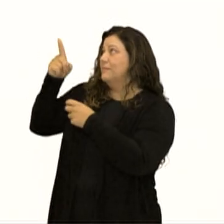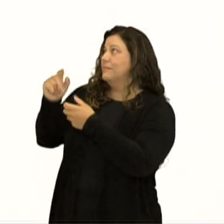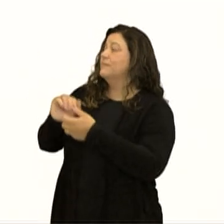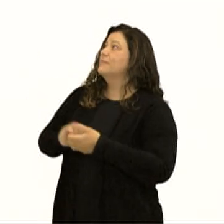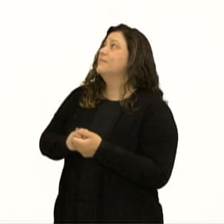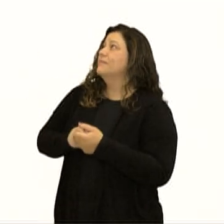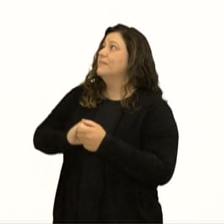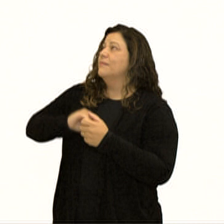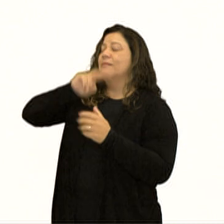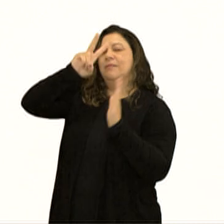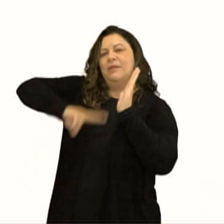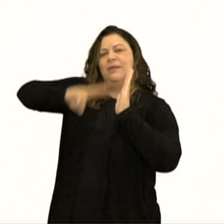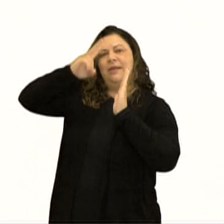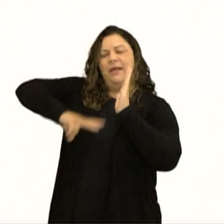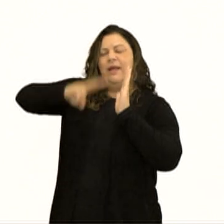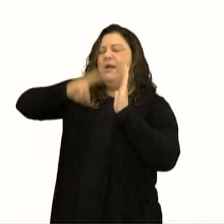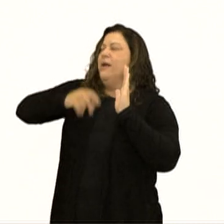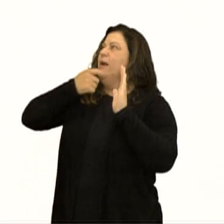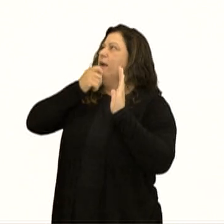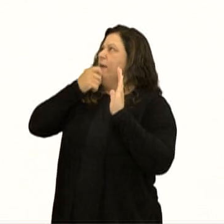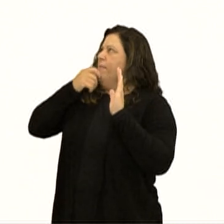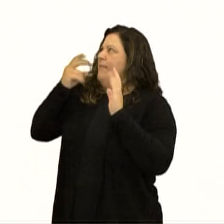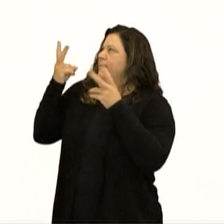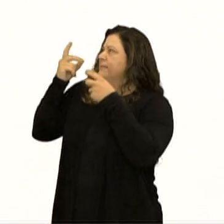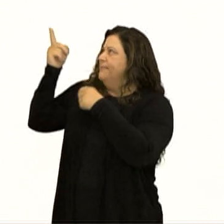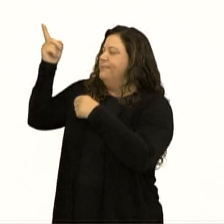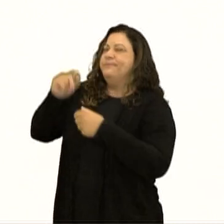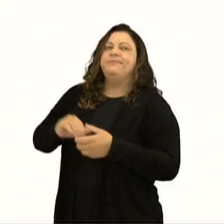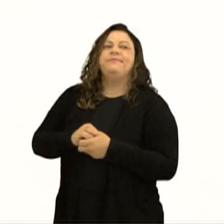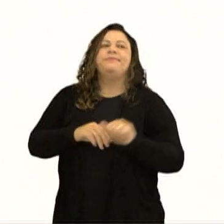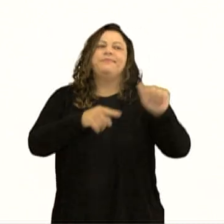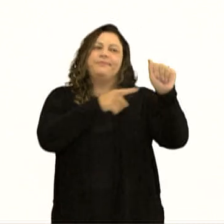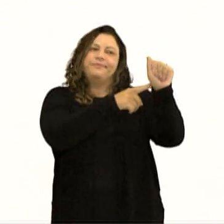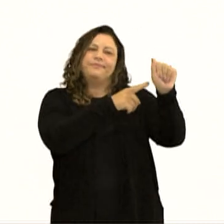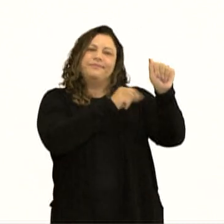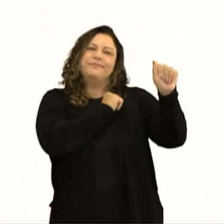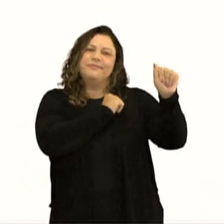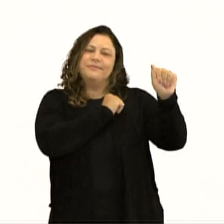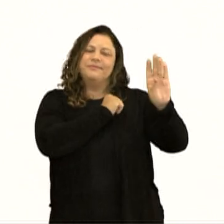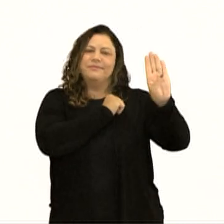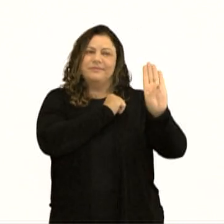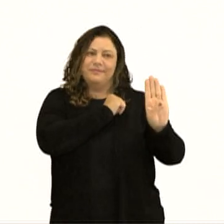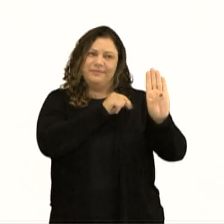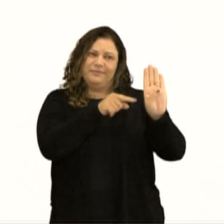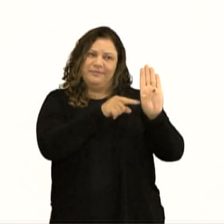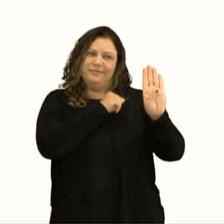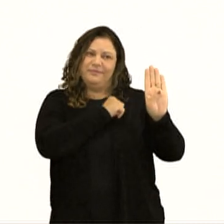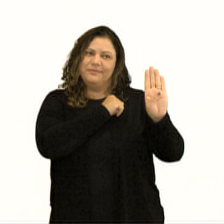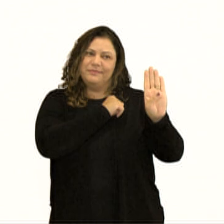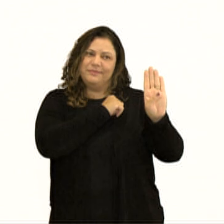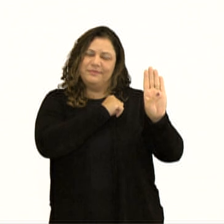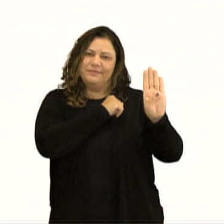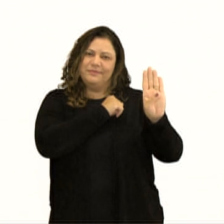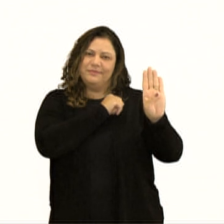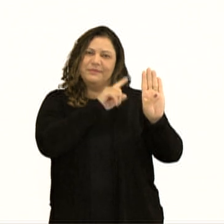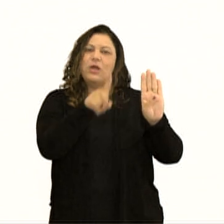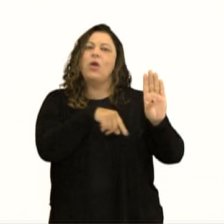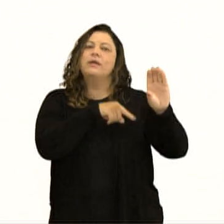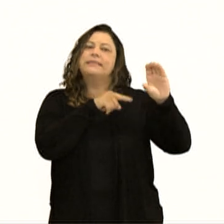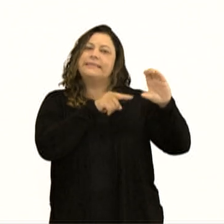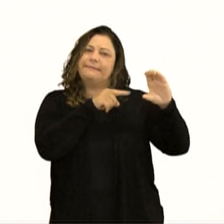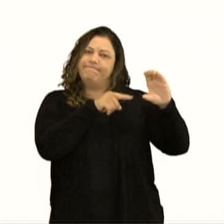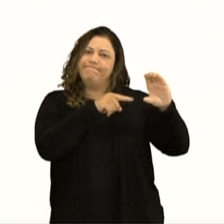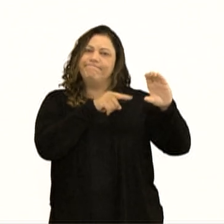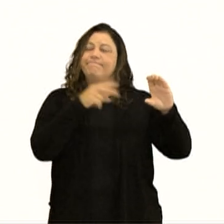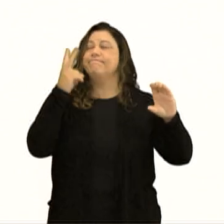York. É, será que é a letra A, o Barigui Park? Letra B, o Ibirapuera Park? Ou letra